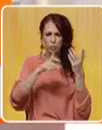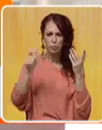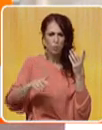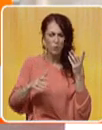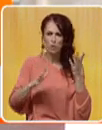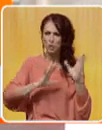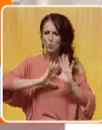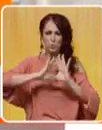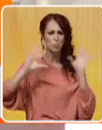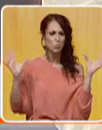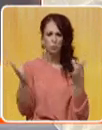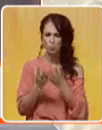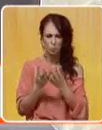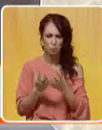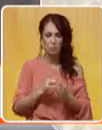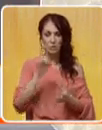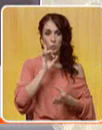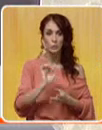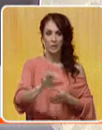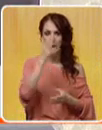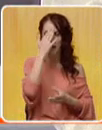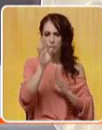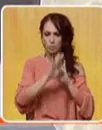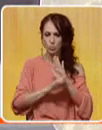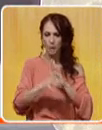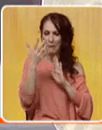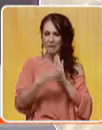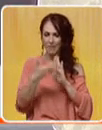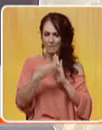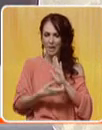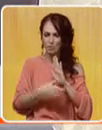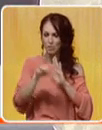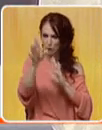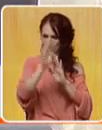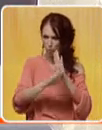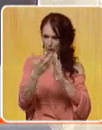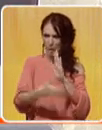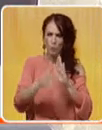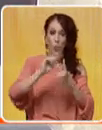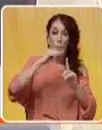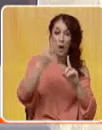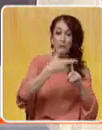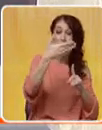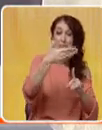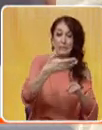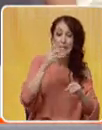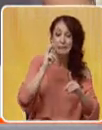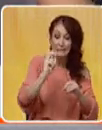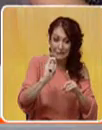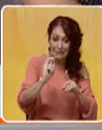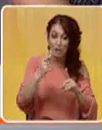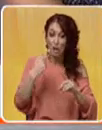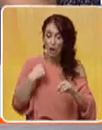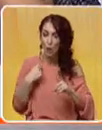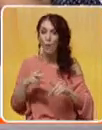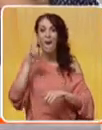sab então deixa-me dizer-te que neste dia eu acho que este programa este programa era gravado já era gravado em 73 no Vil aré